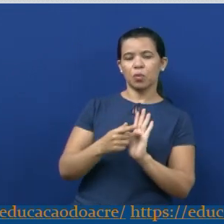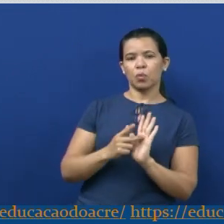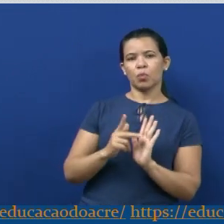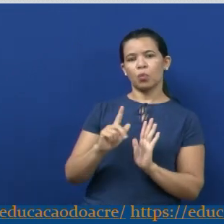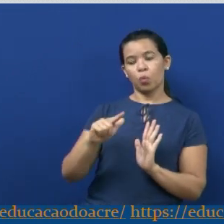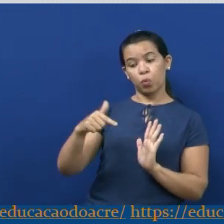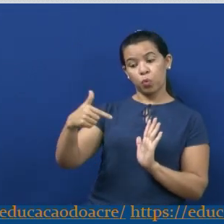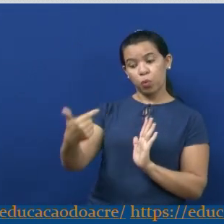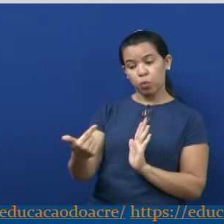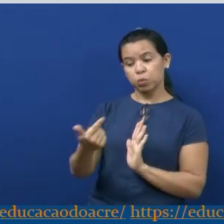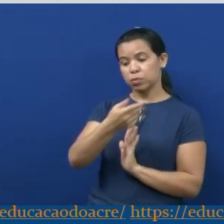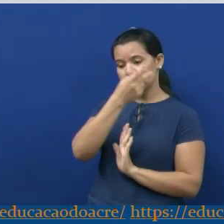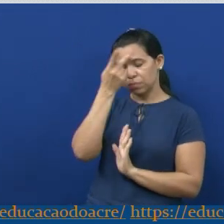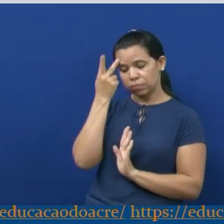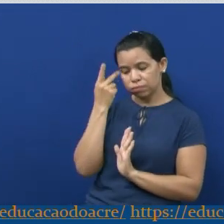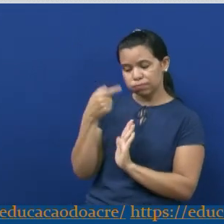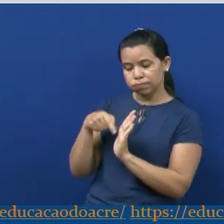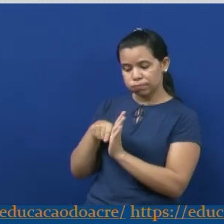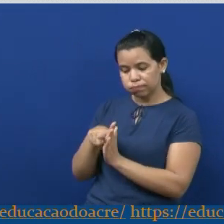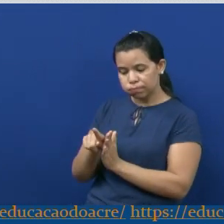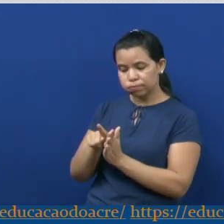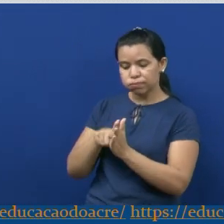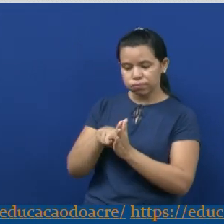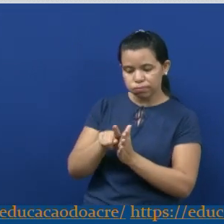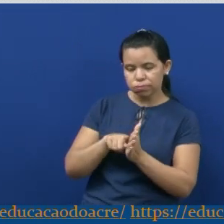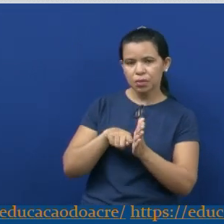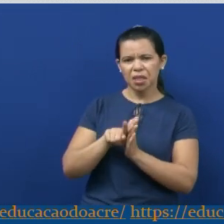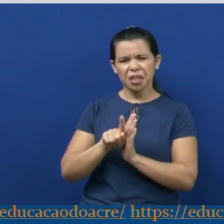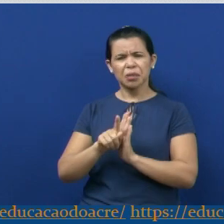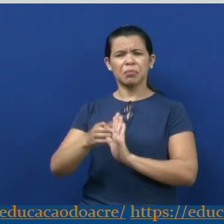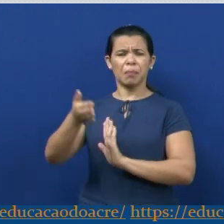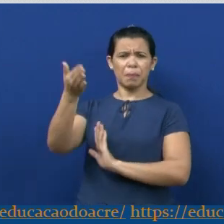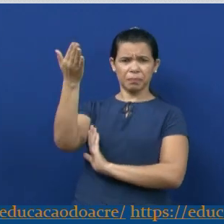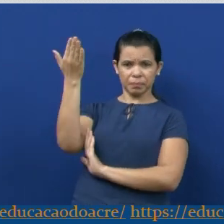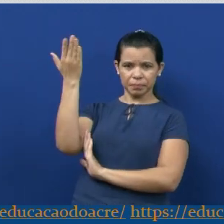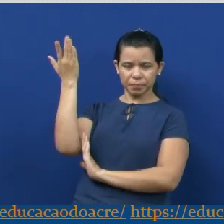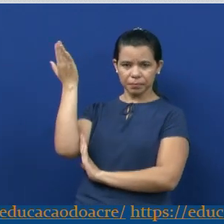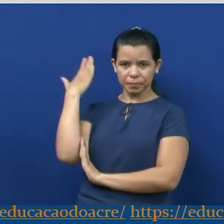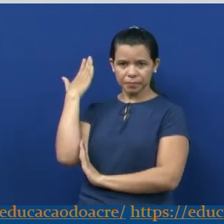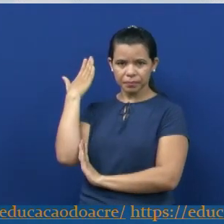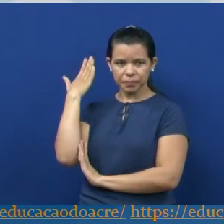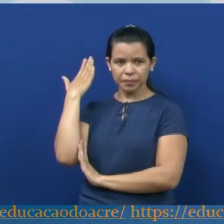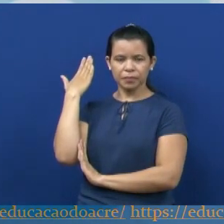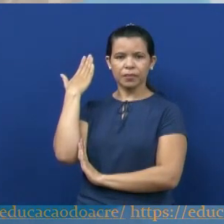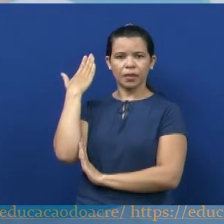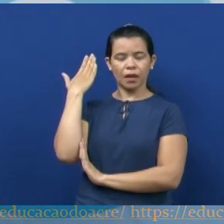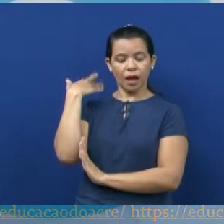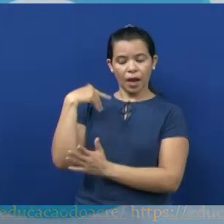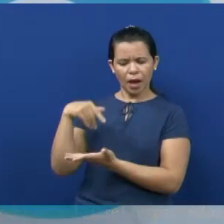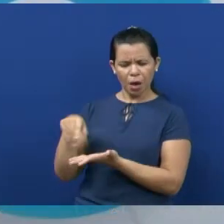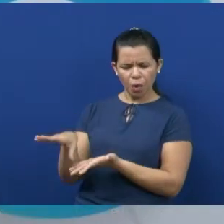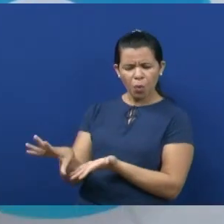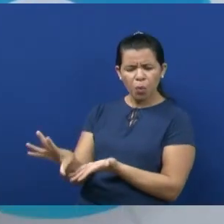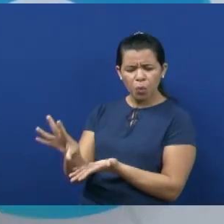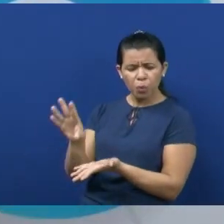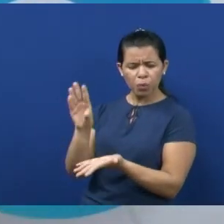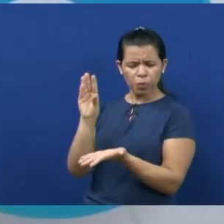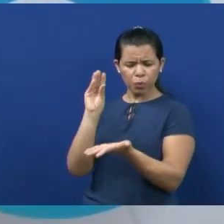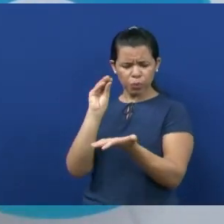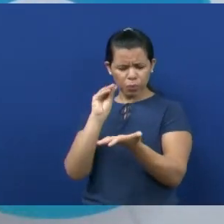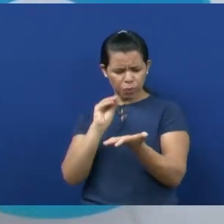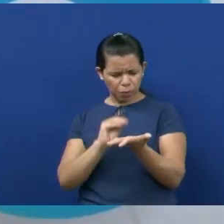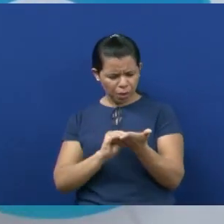num trabalho feito por outra pessoa lá no passado e ele, em cima daquela obra, em cima daquele estudo